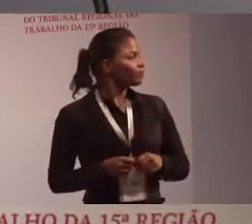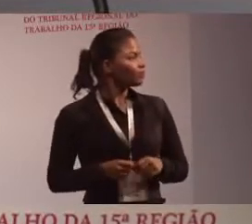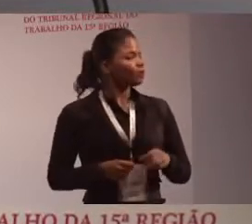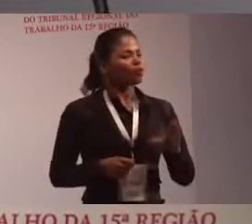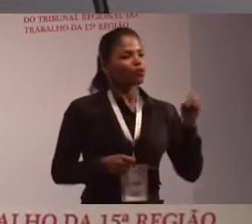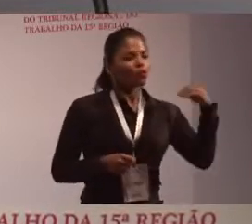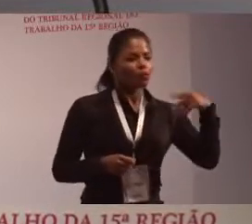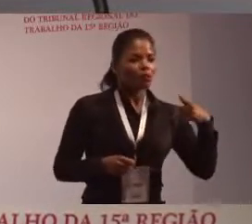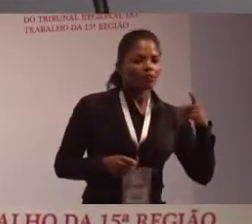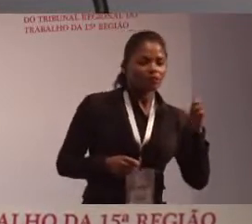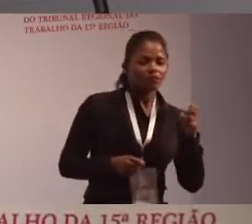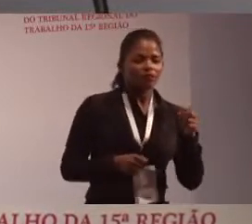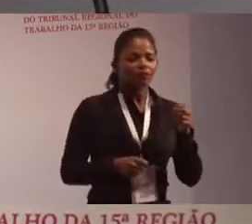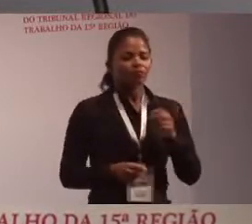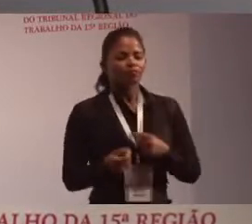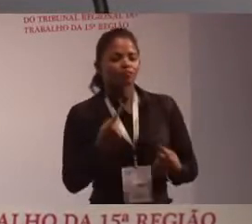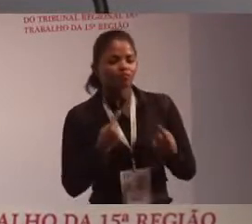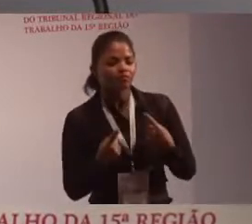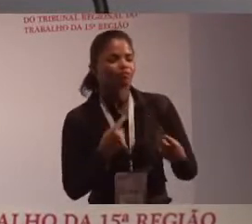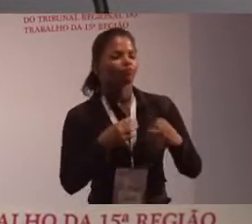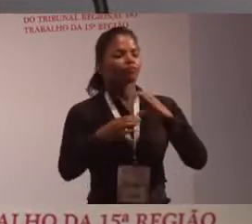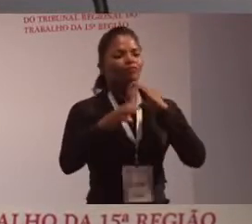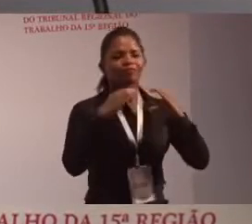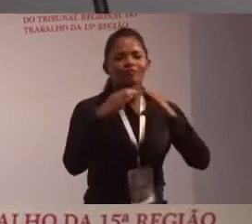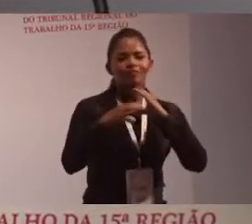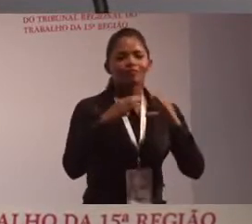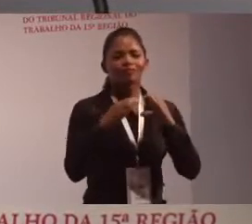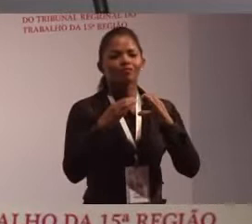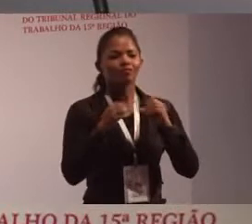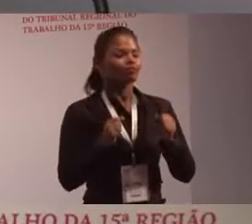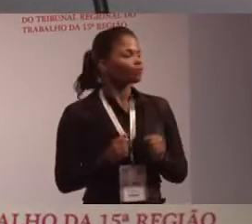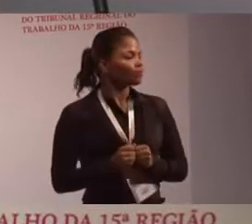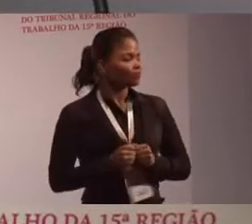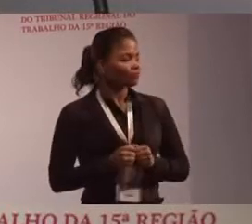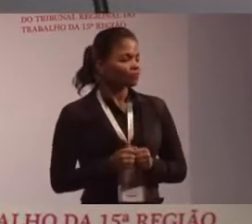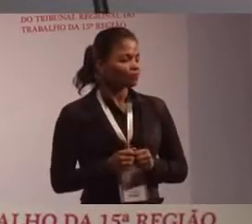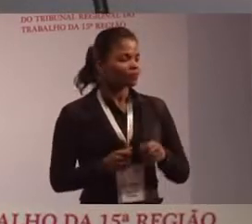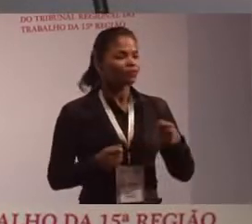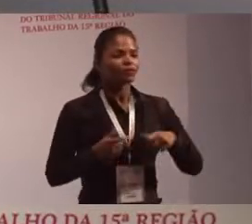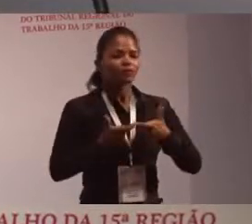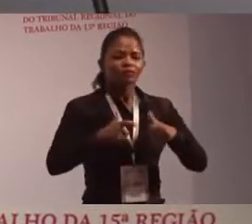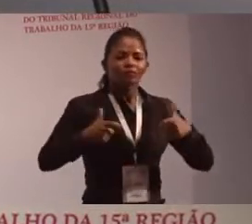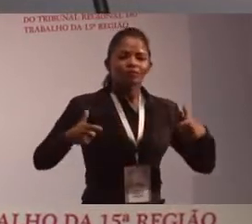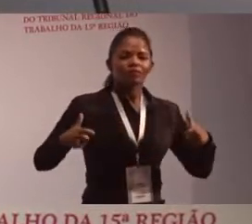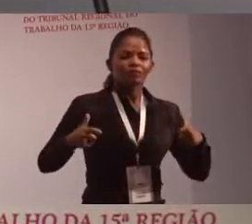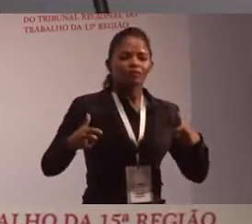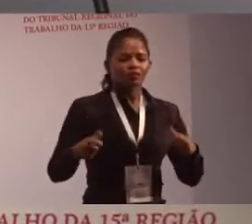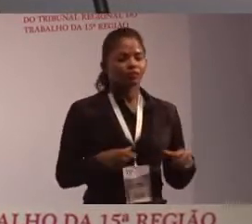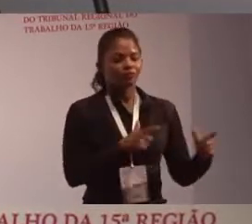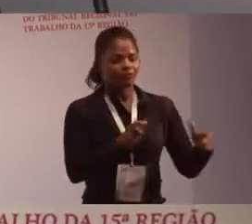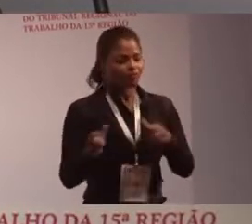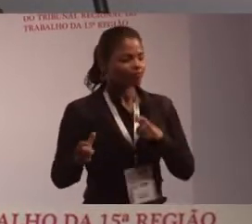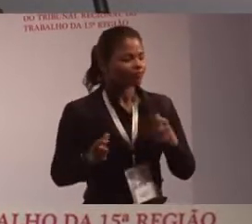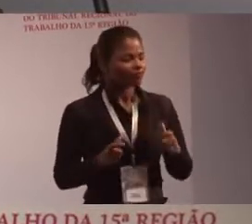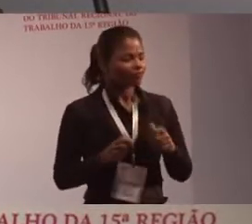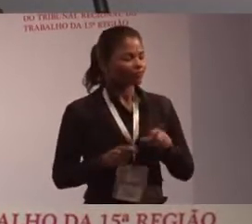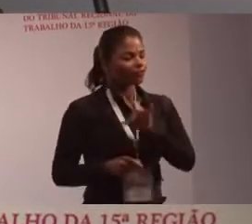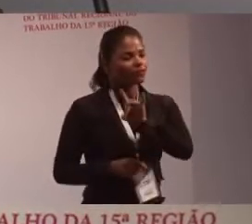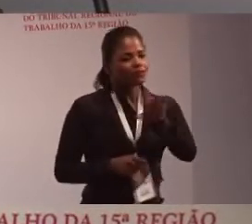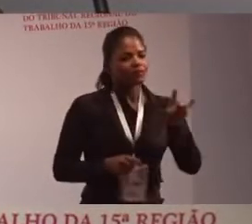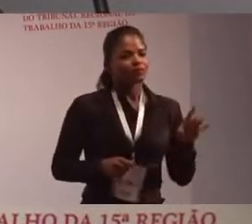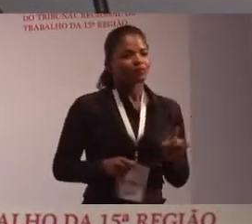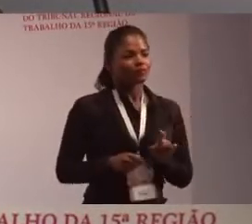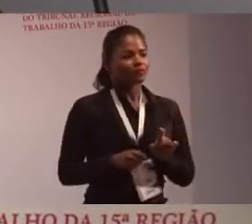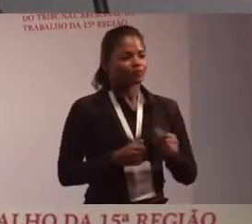competências de relacionamento, de comunicação, e isso tende a se estender para todas as áreas. Então, aquela